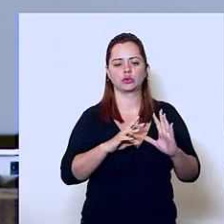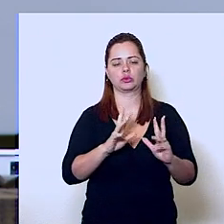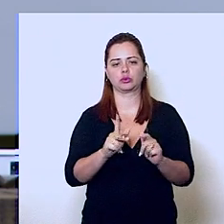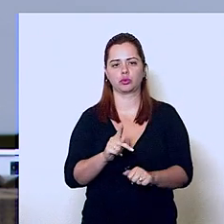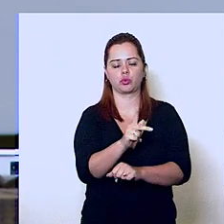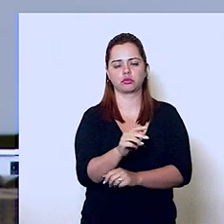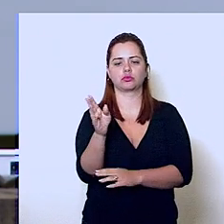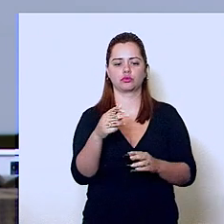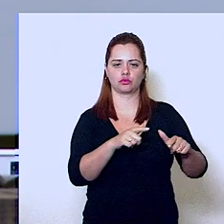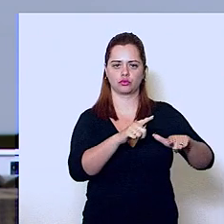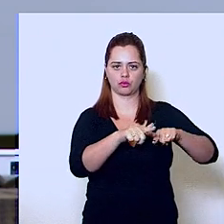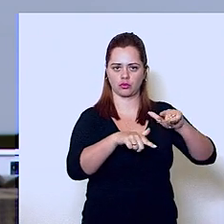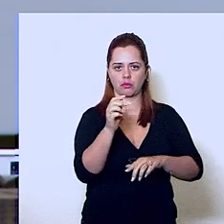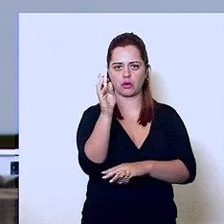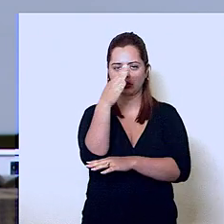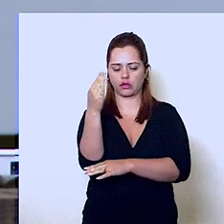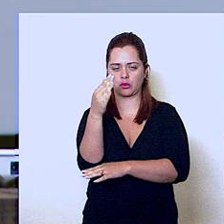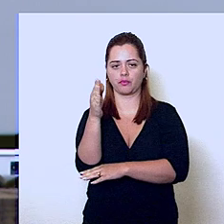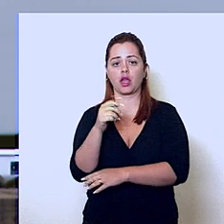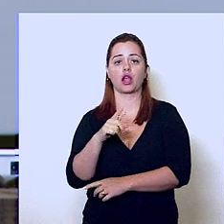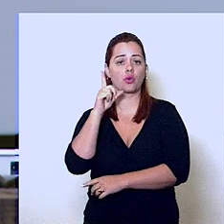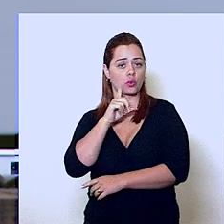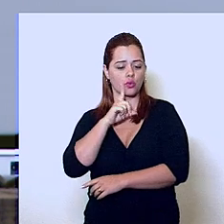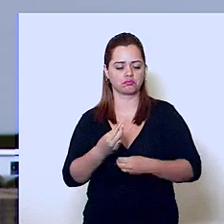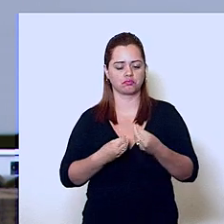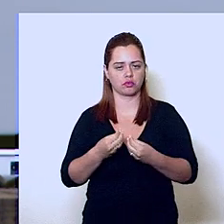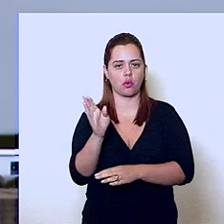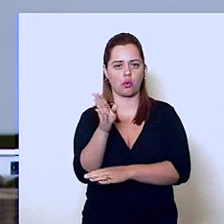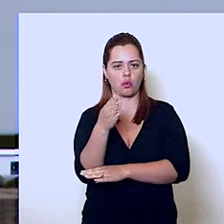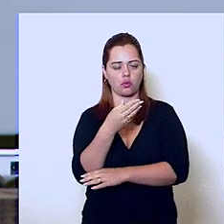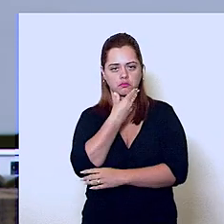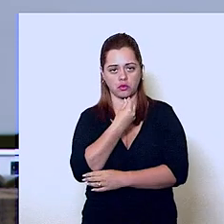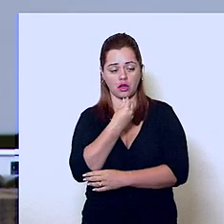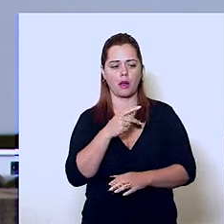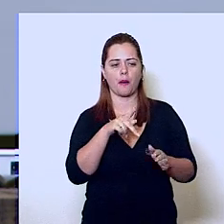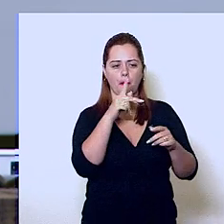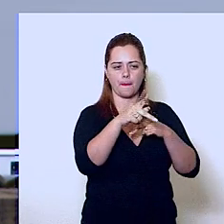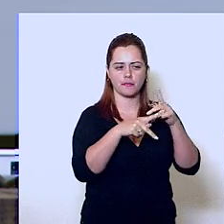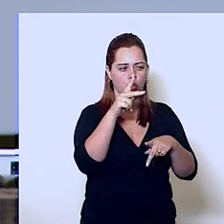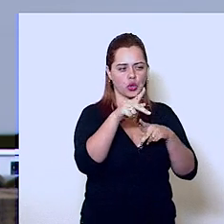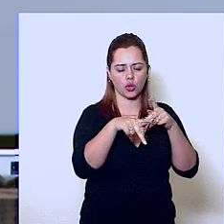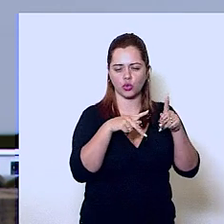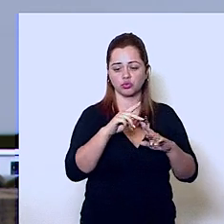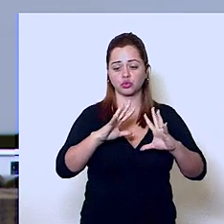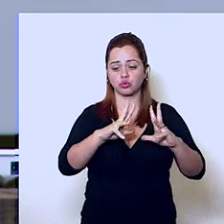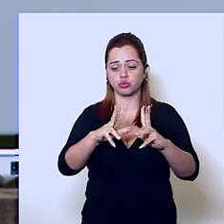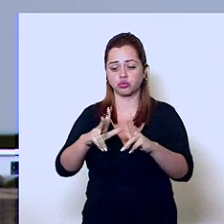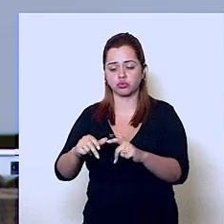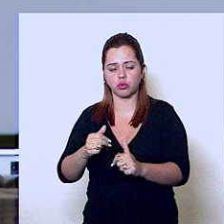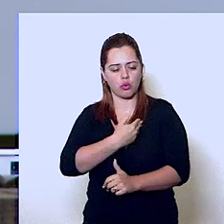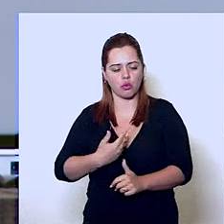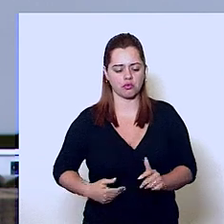Estados Unidos, como embaixador, ele procurou todos os governos locais. Ele fez um trabalho